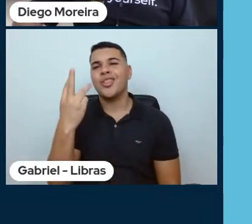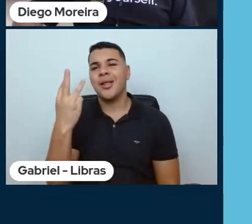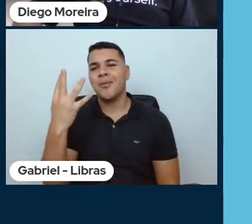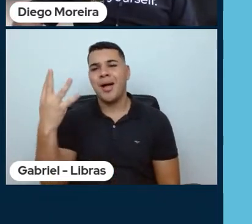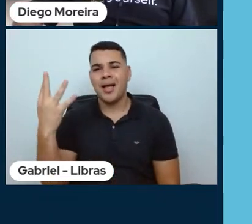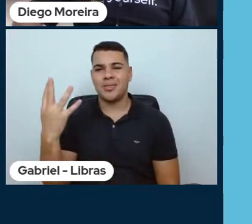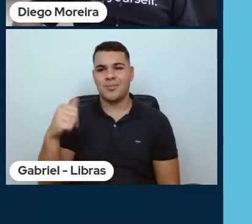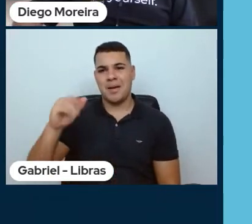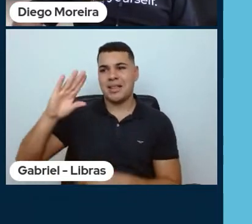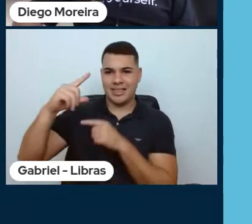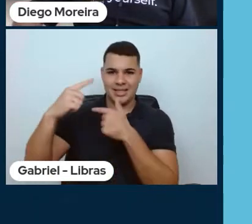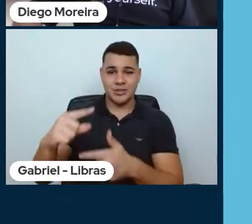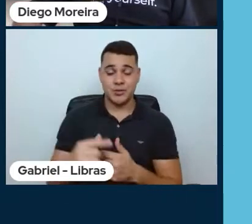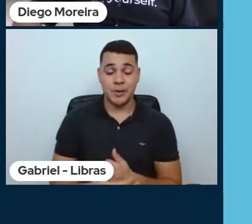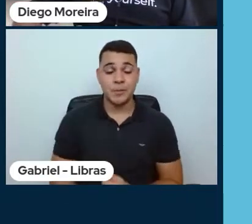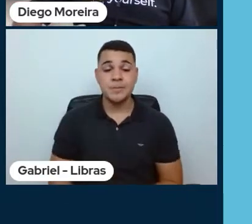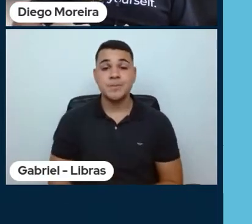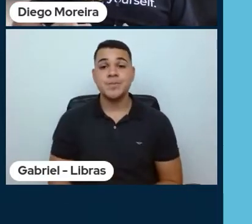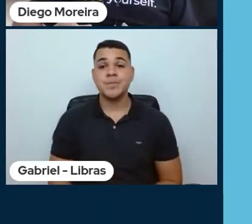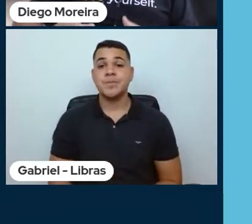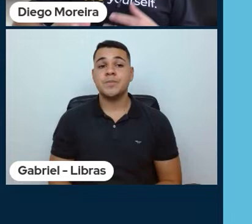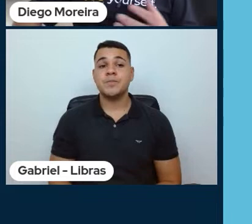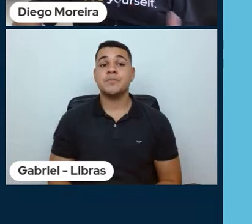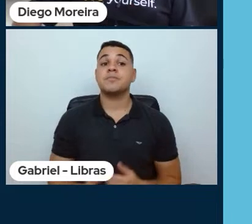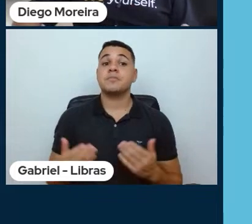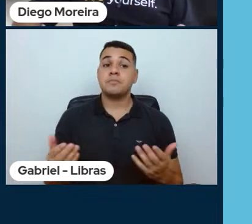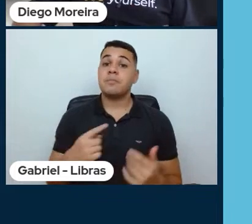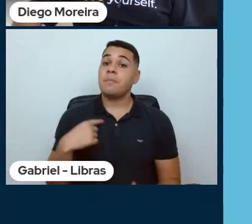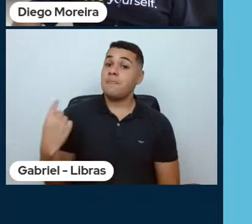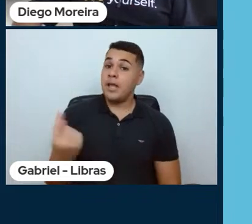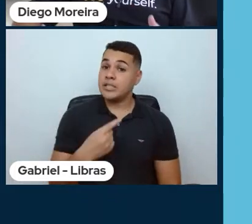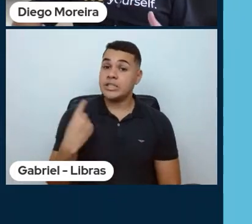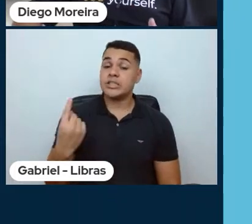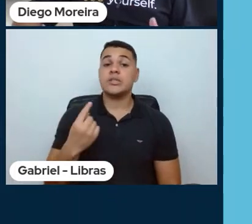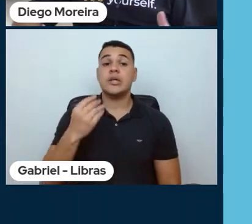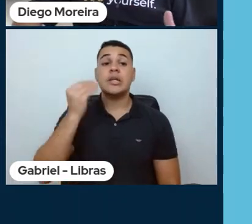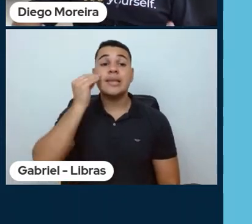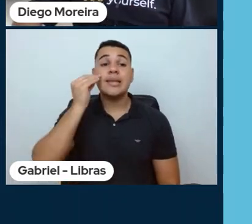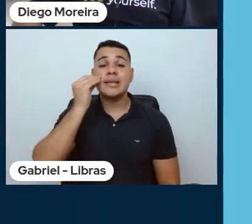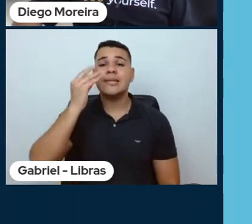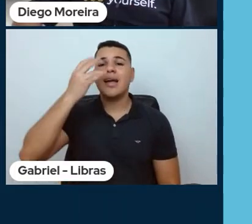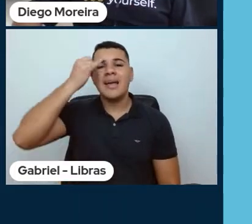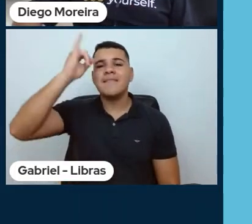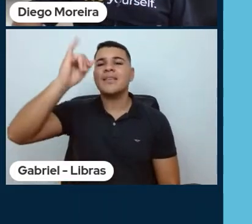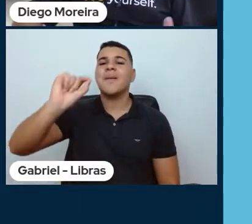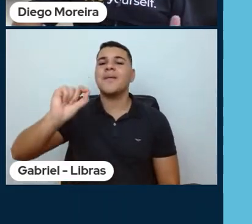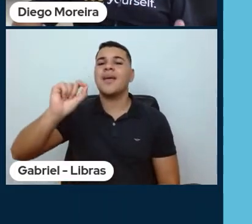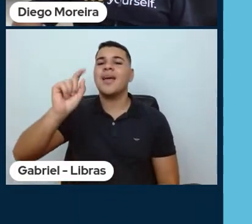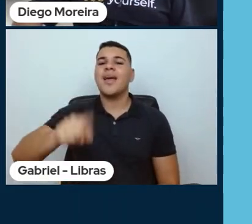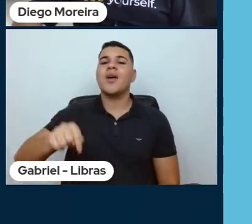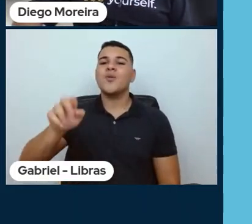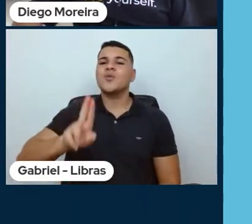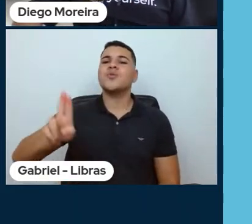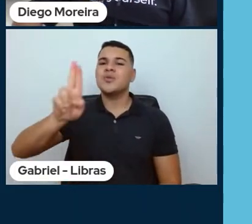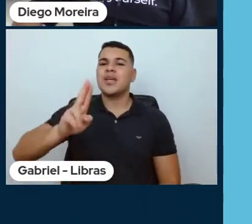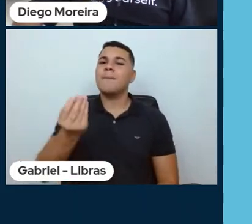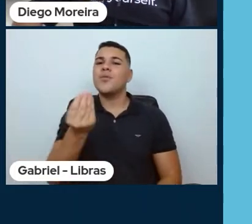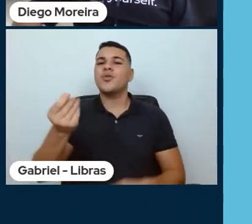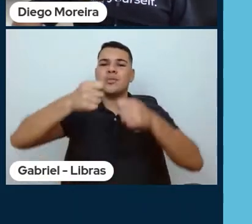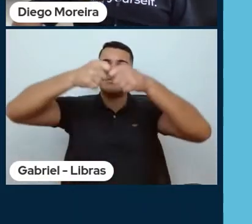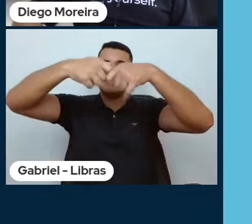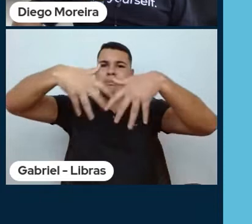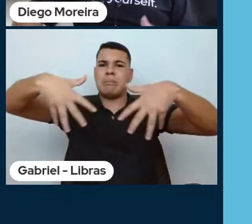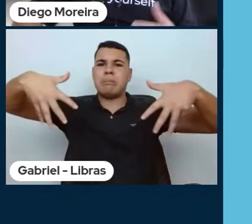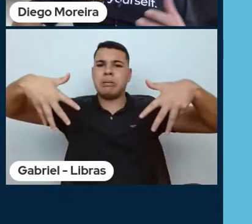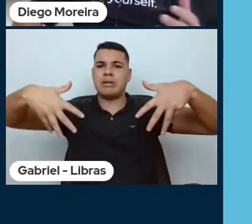tradicional, a gente tenta não trabalhar muito com árvores muito extensa, e isso também é cansativo, porque às